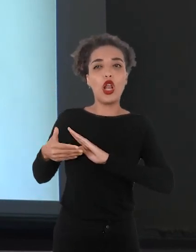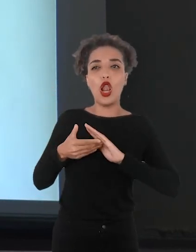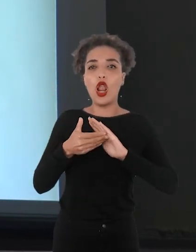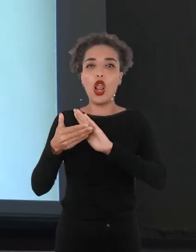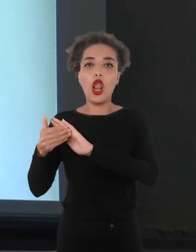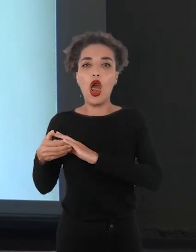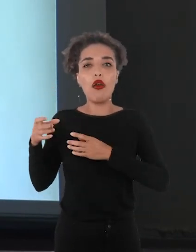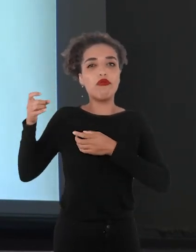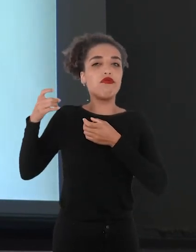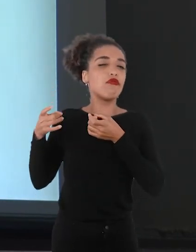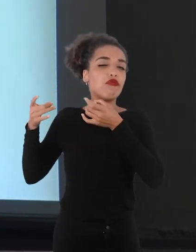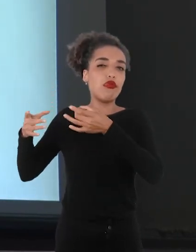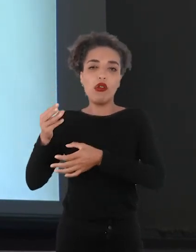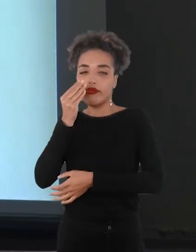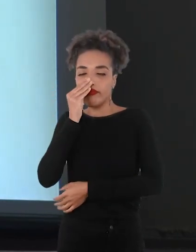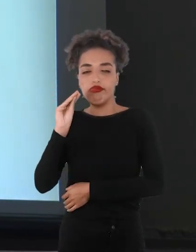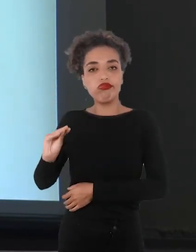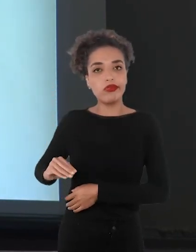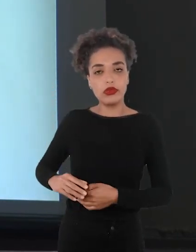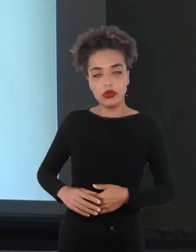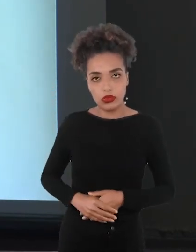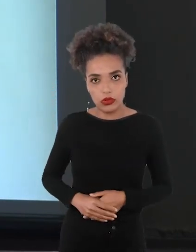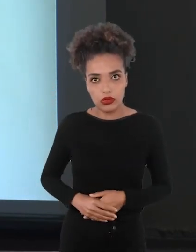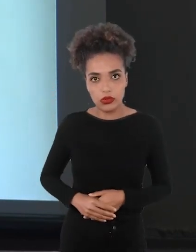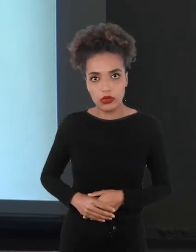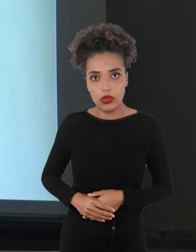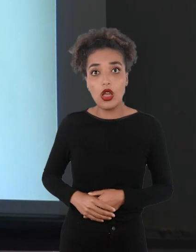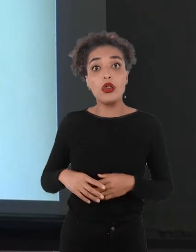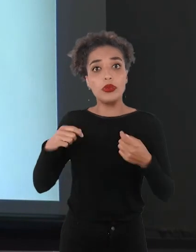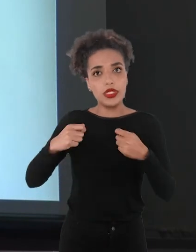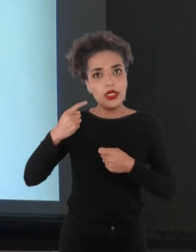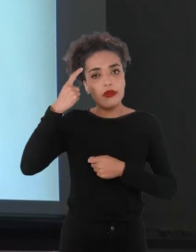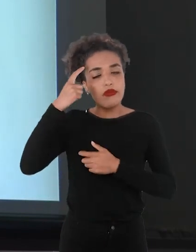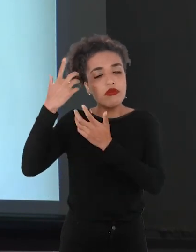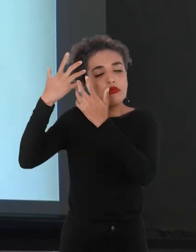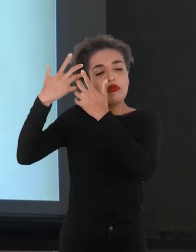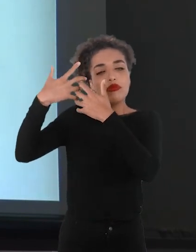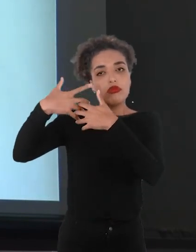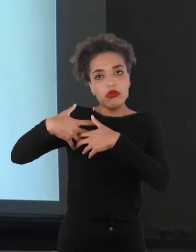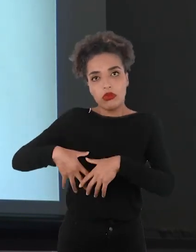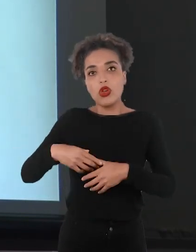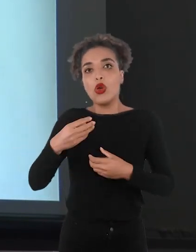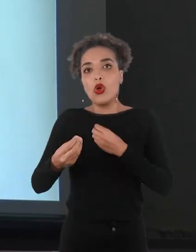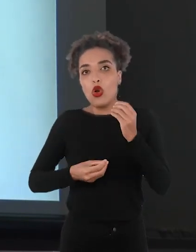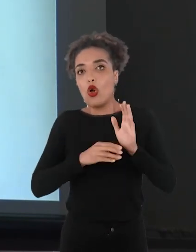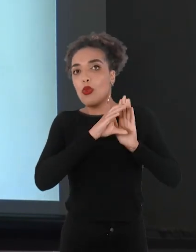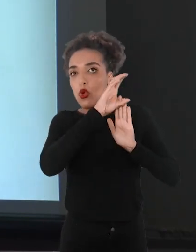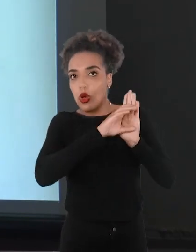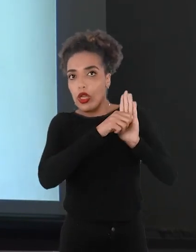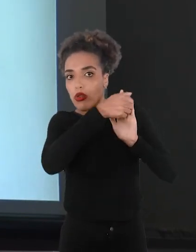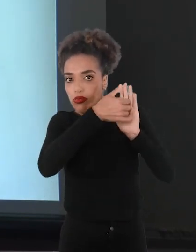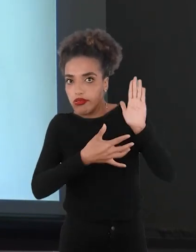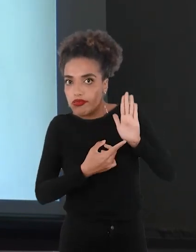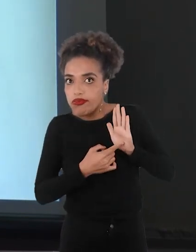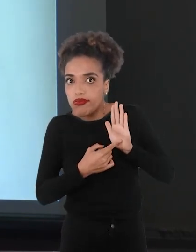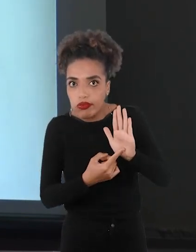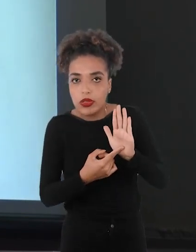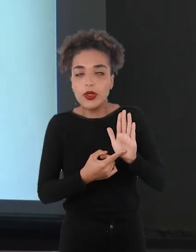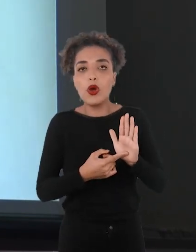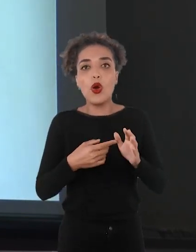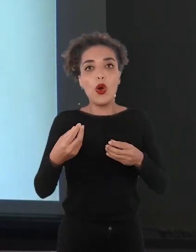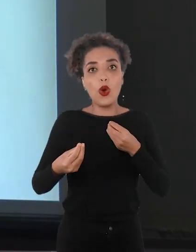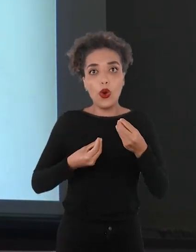escamoteado ou deixado de lado. Nós temos de pensar também na dimensão dos currículos, nós temos de pensar